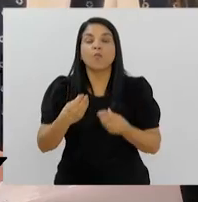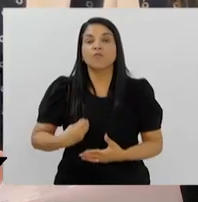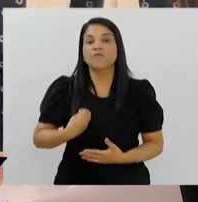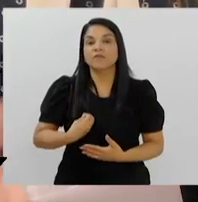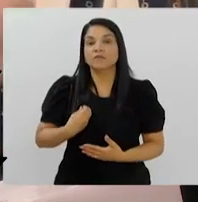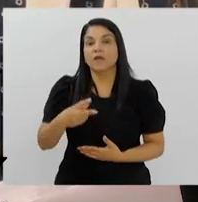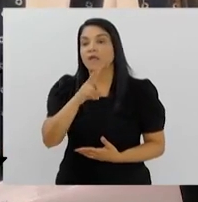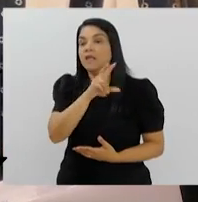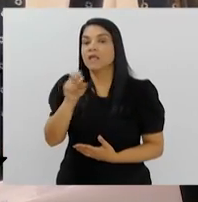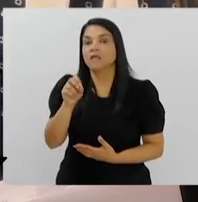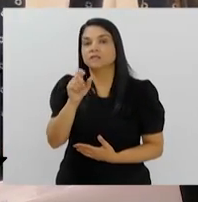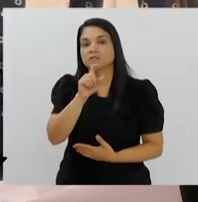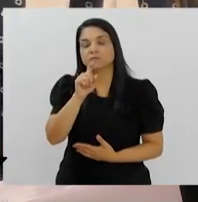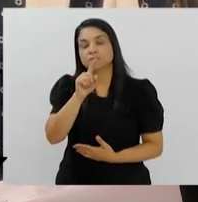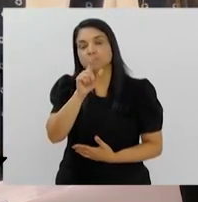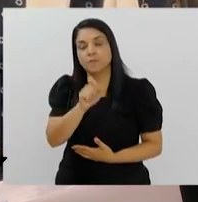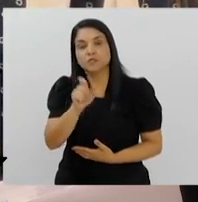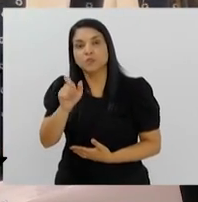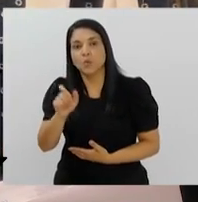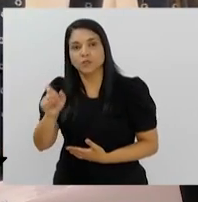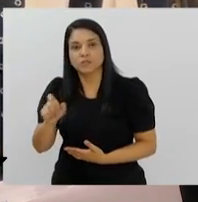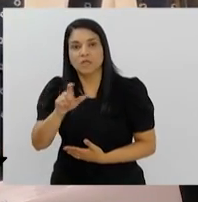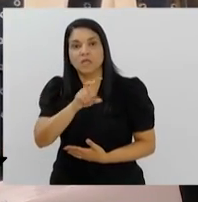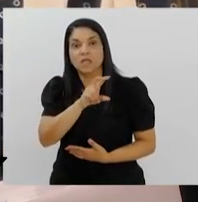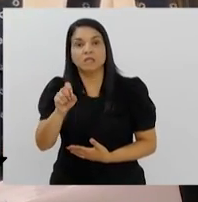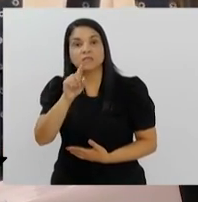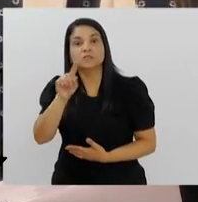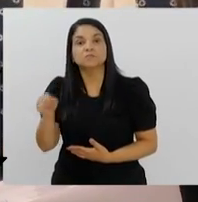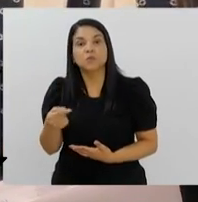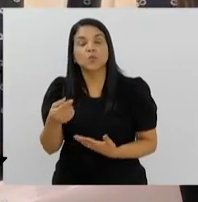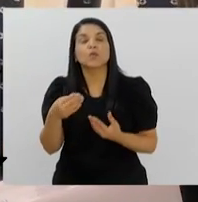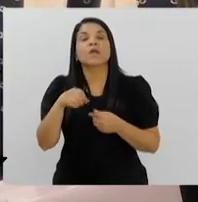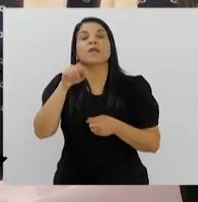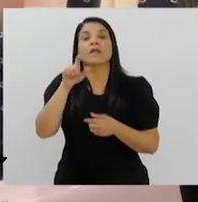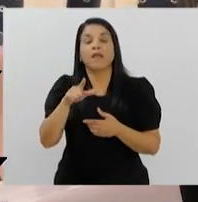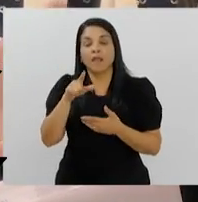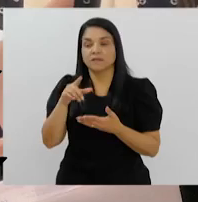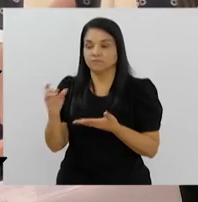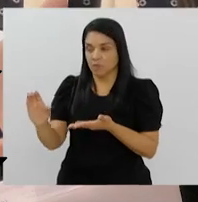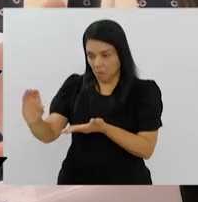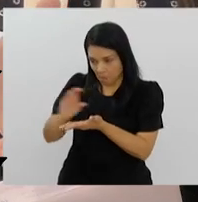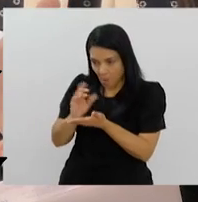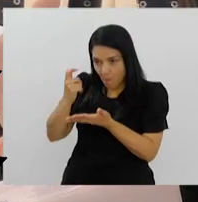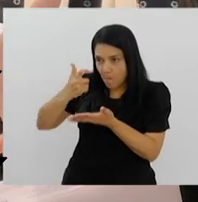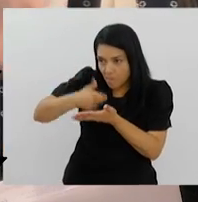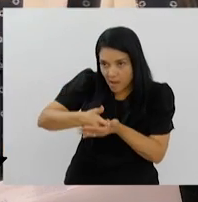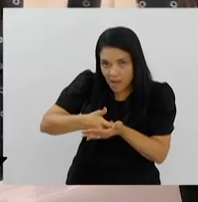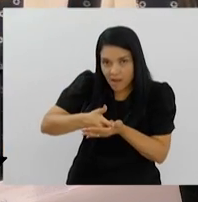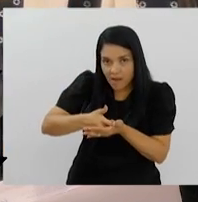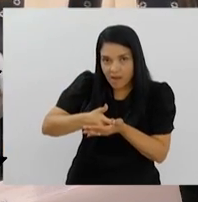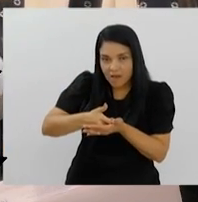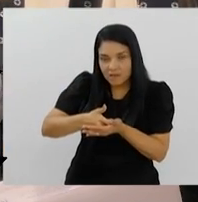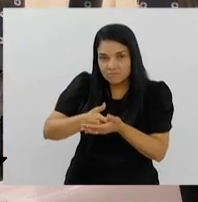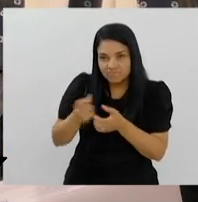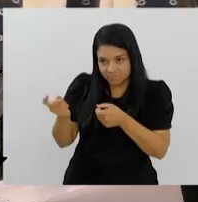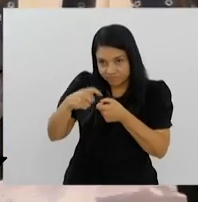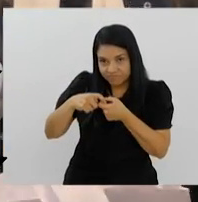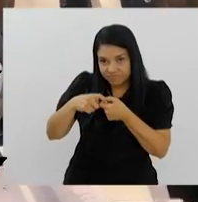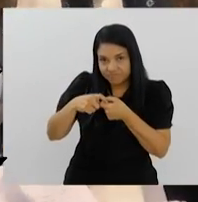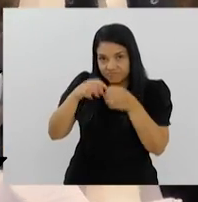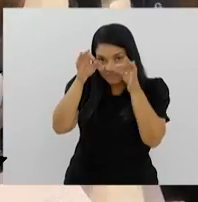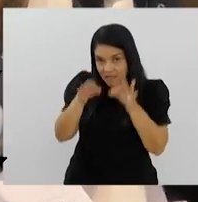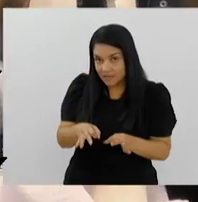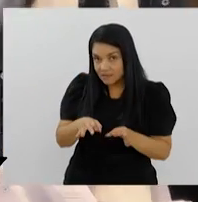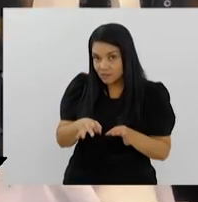500.000 vidas quem é da Unimed Rio e era agora ferge os reembolsos vão ser pagos efetivamente